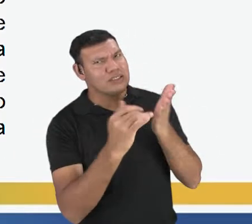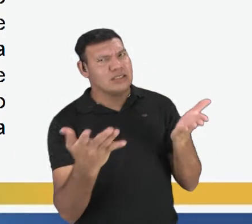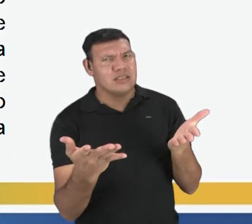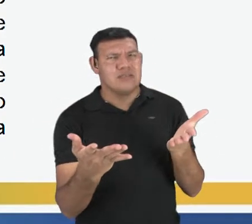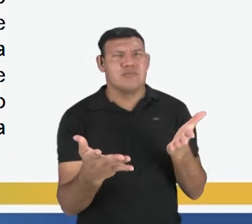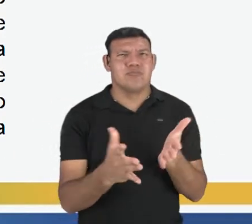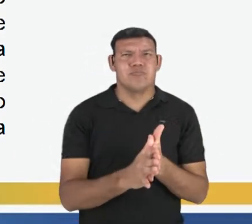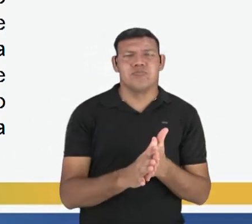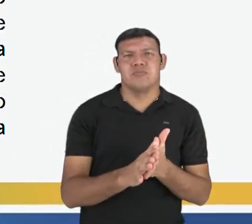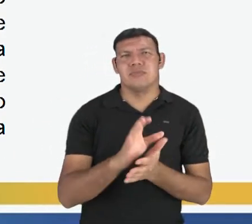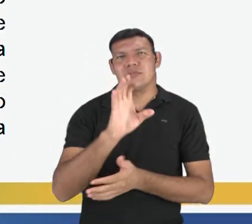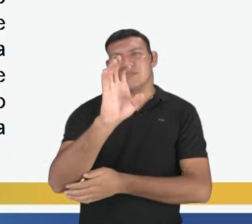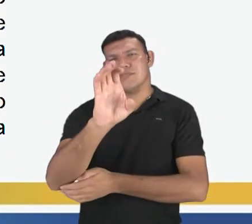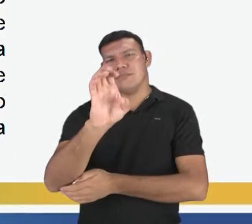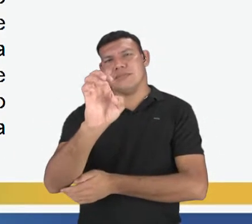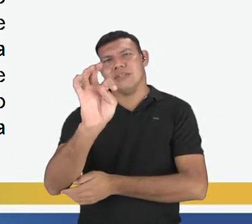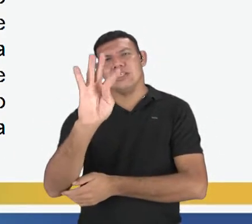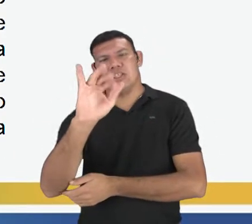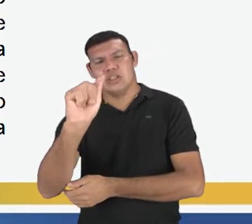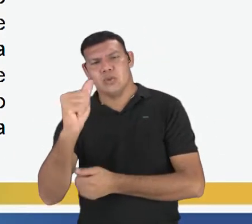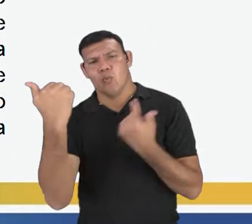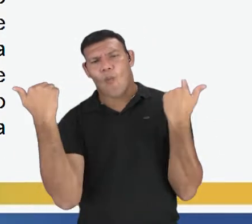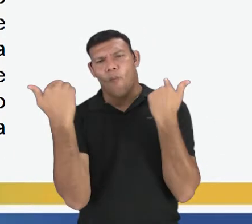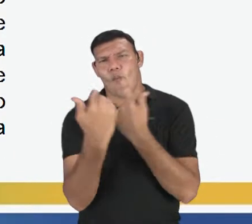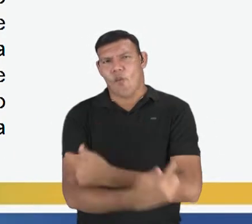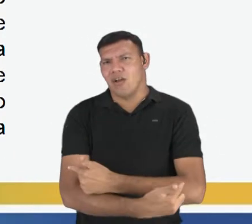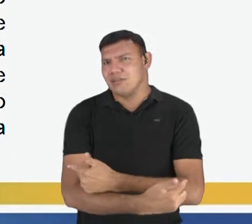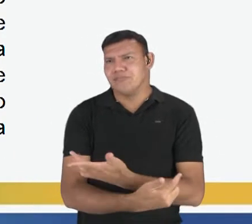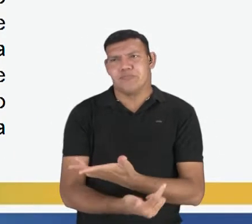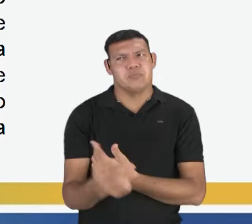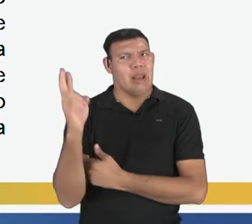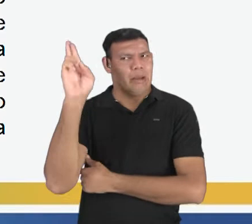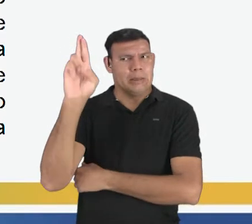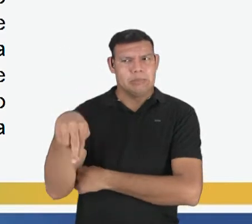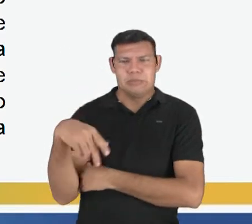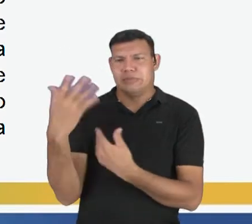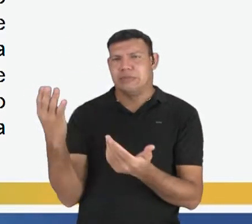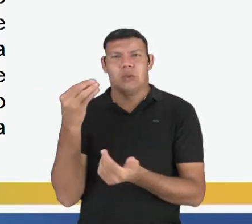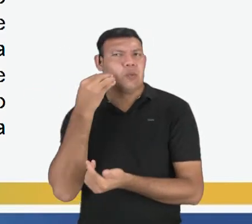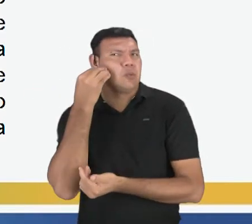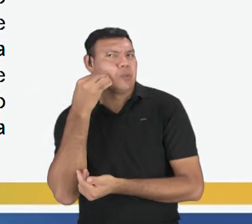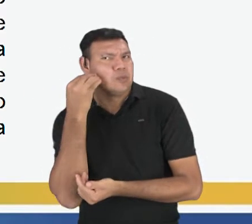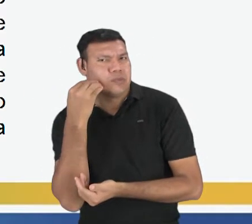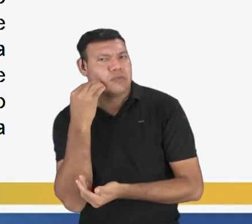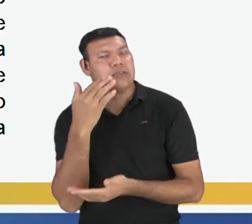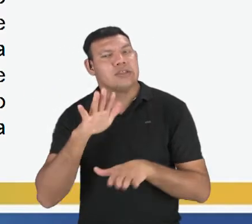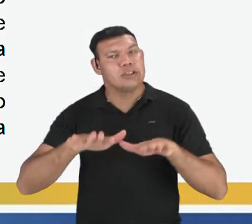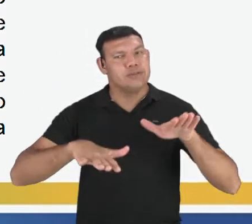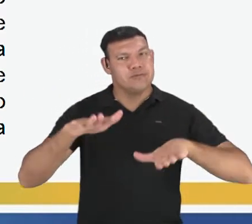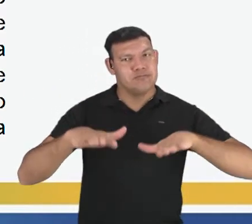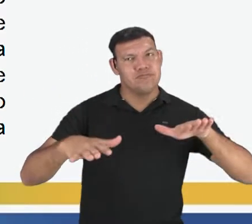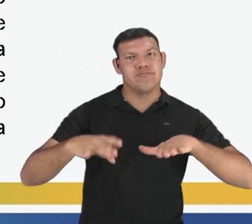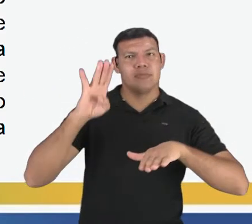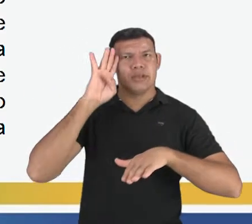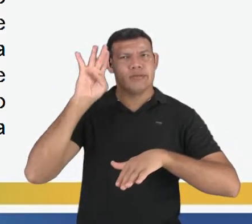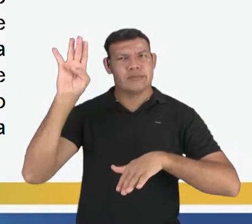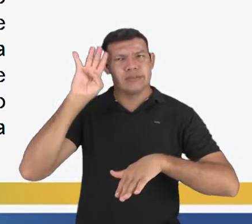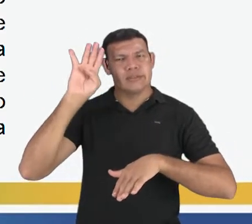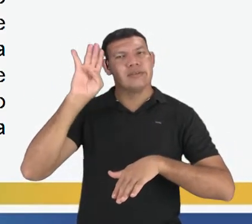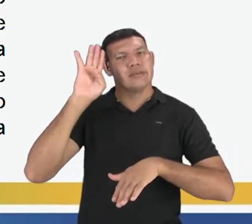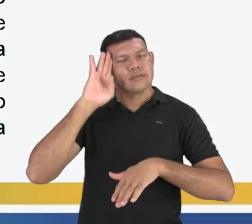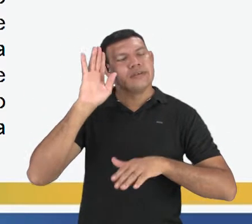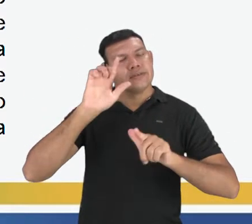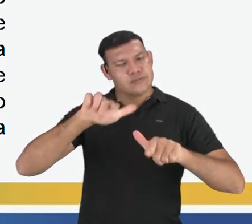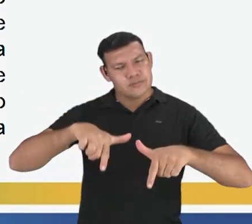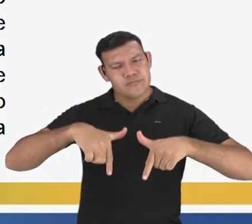seja ele cético ou ateísta, ou racionalista ou empirista, dependendo da corrente que você entende